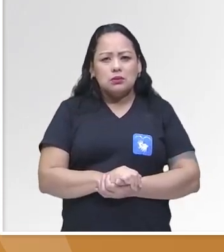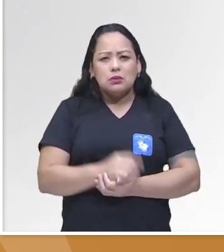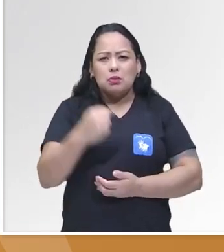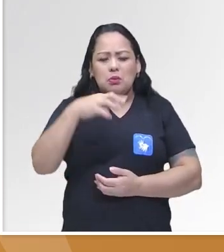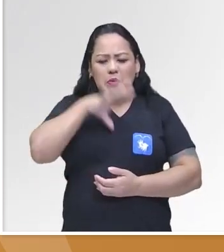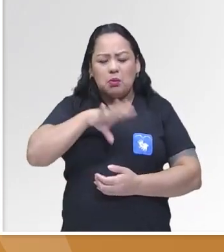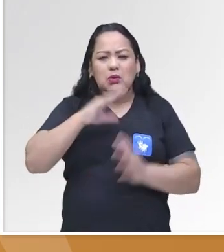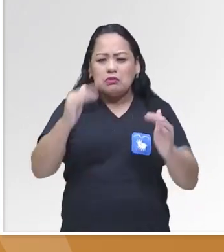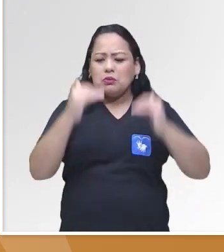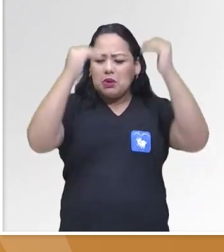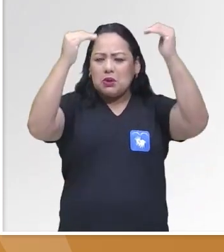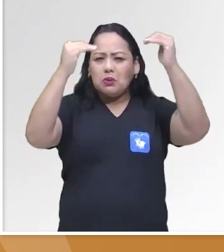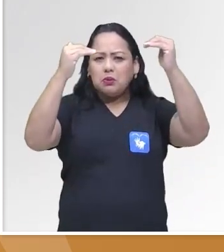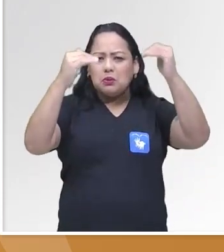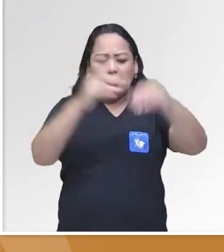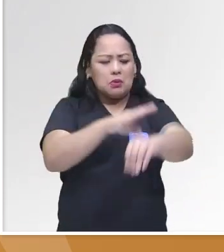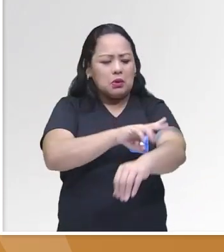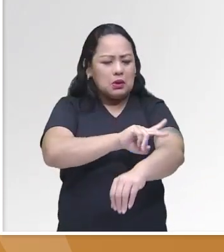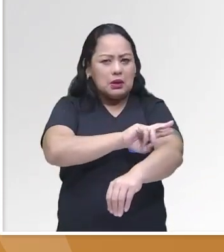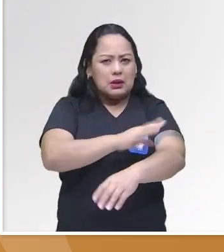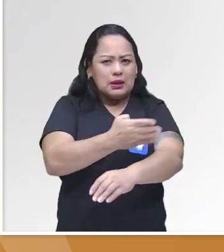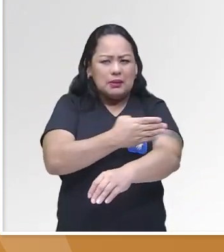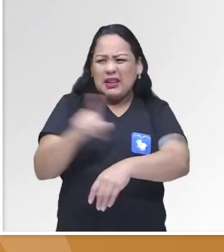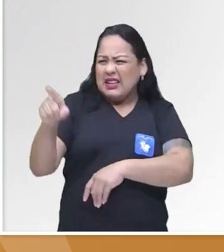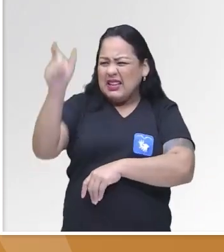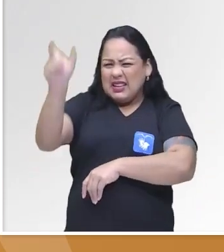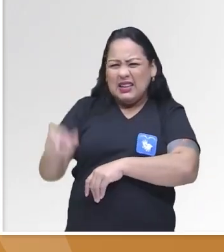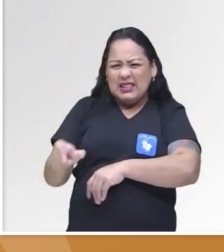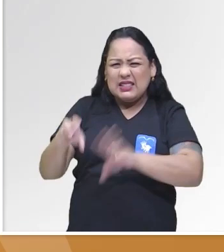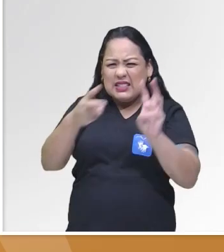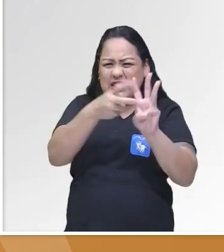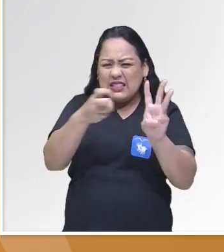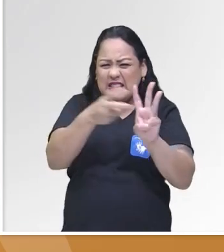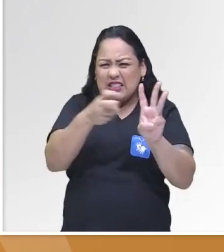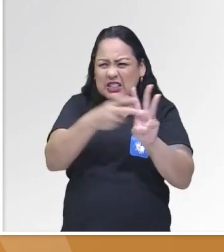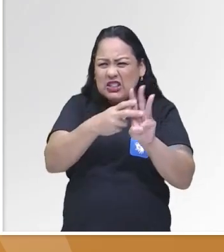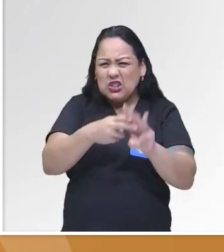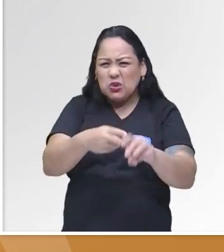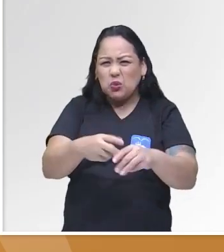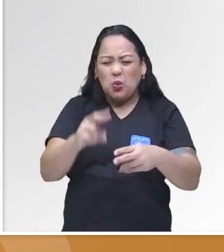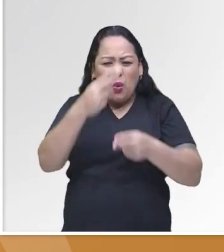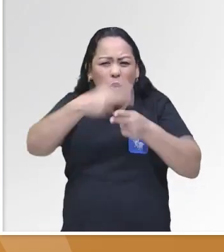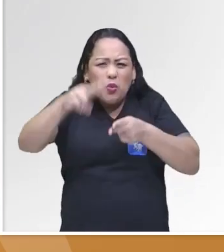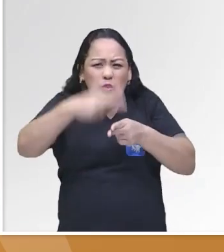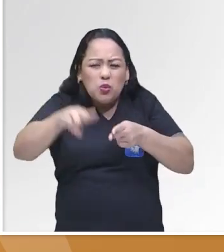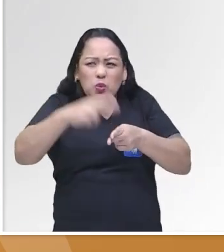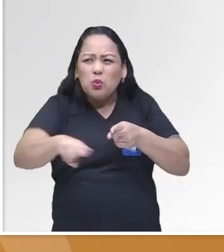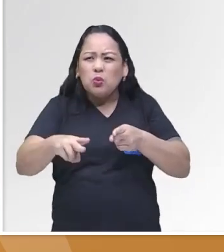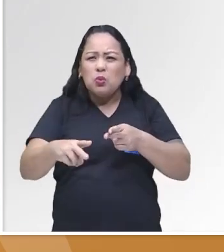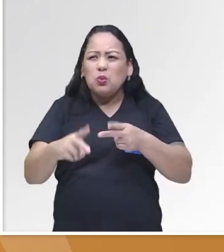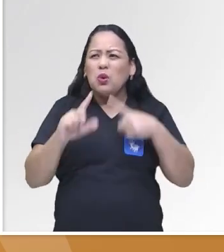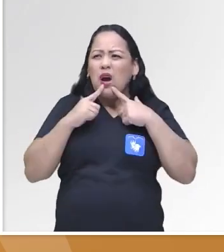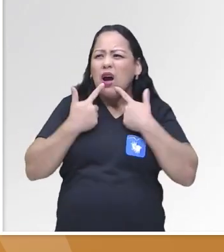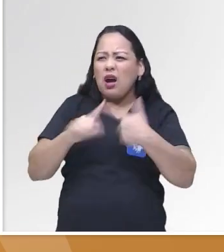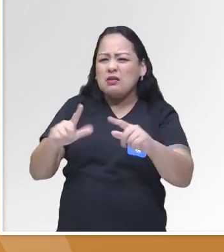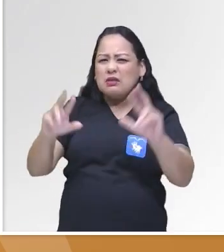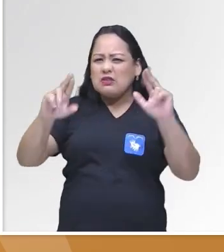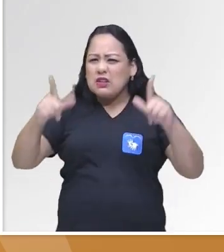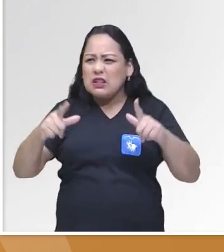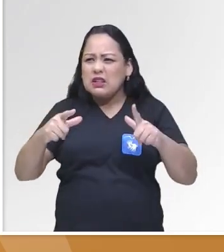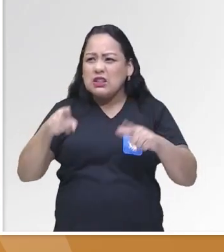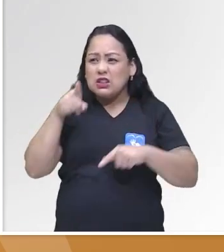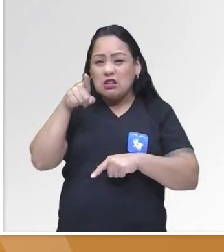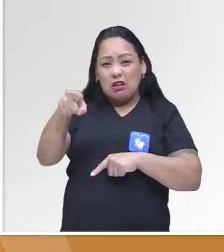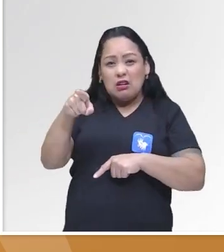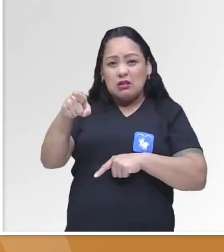cor diferente, eles andam seminus, eles falam várias línguas enroladas que não é a nossa. Então, são